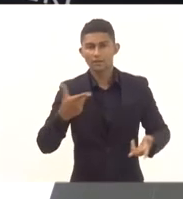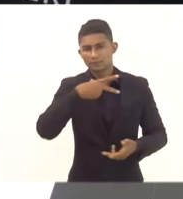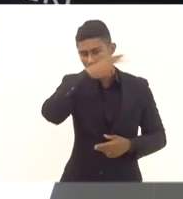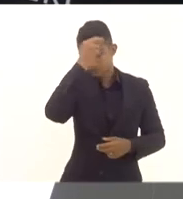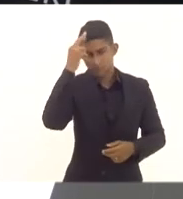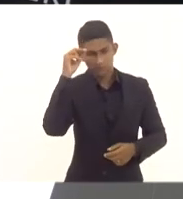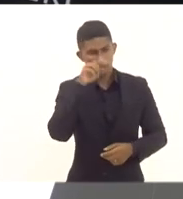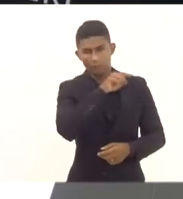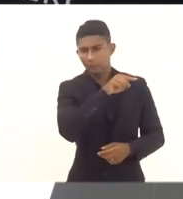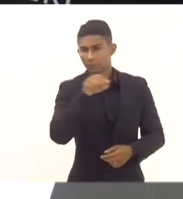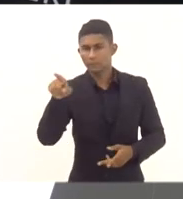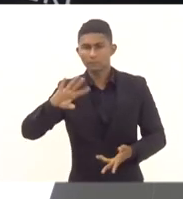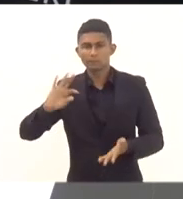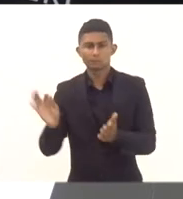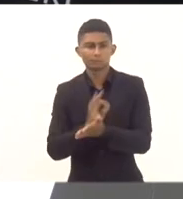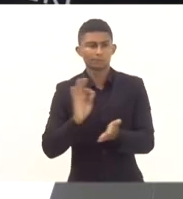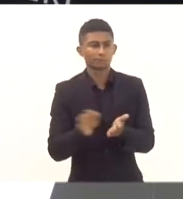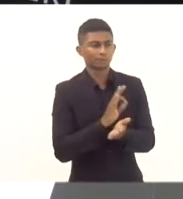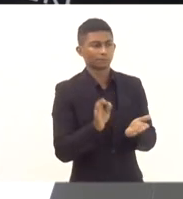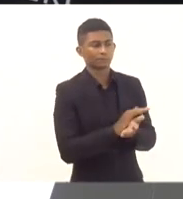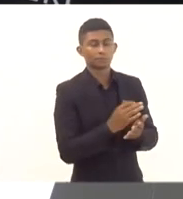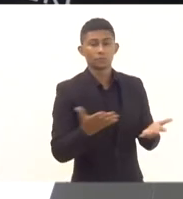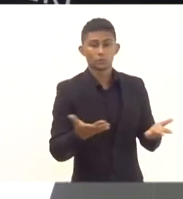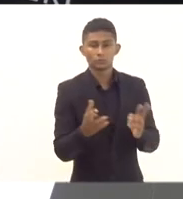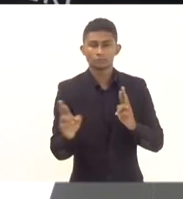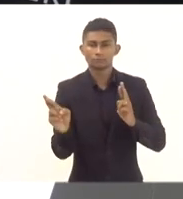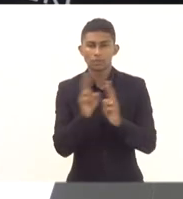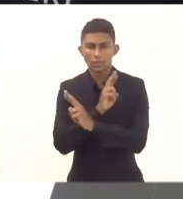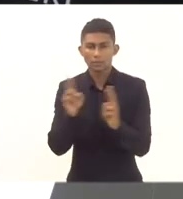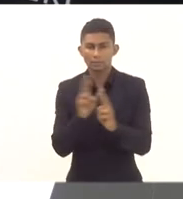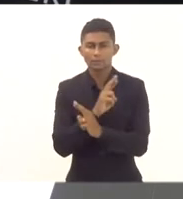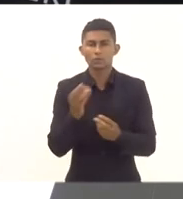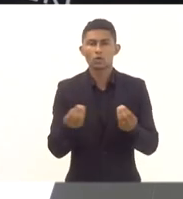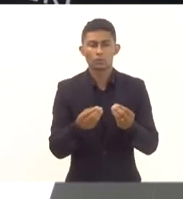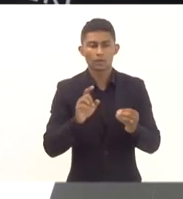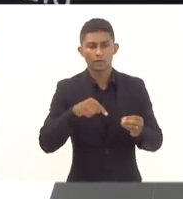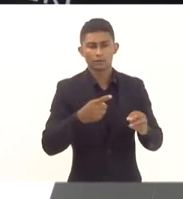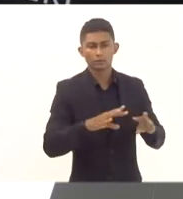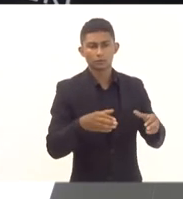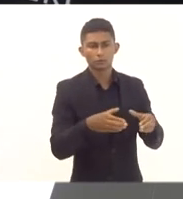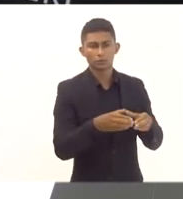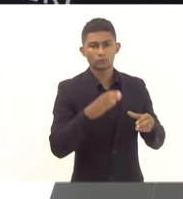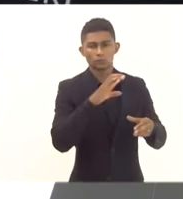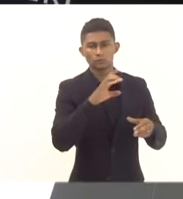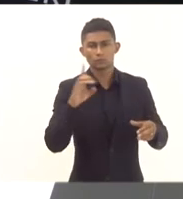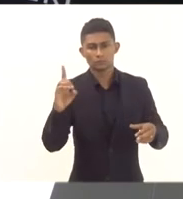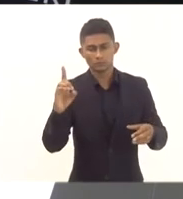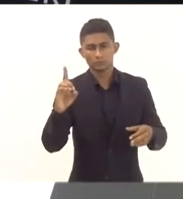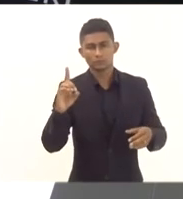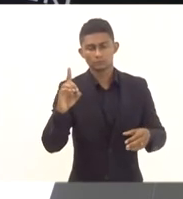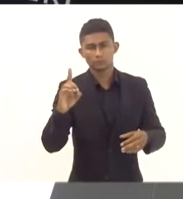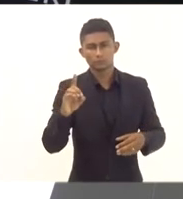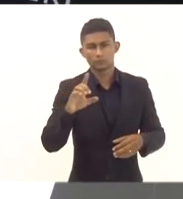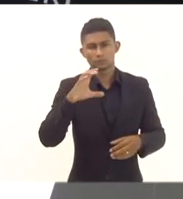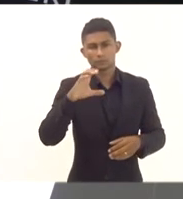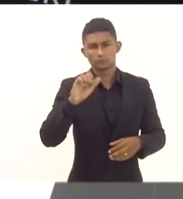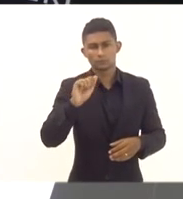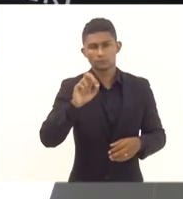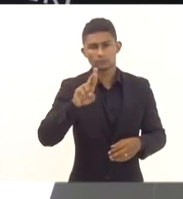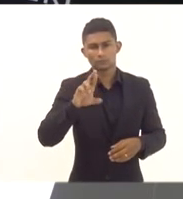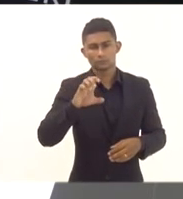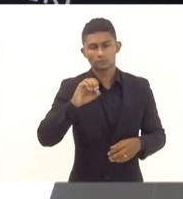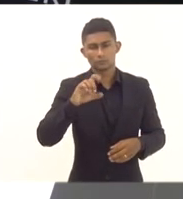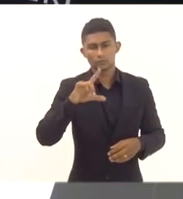prefeituras esse relacionamento hoje ele é feito pela equipe da coordenadora Carolina